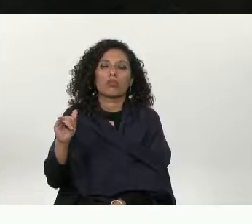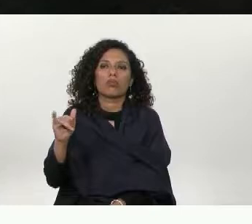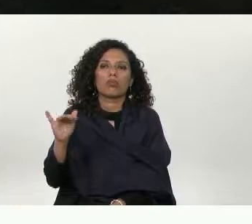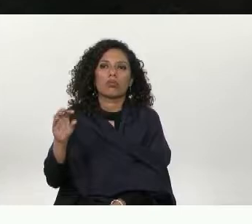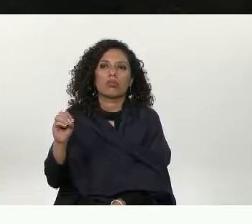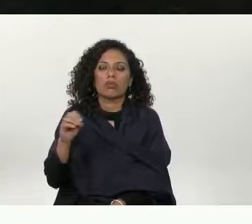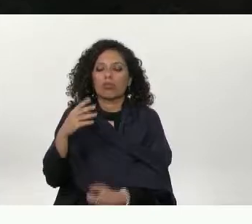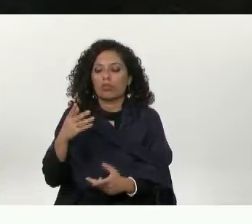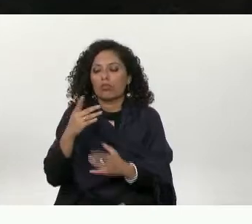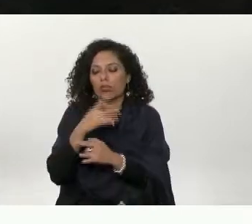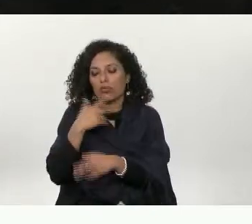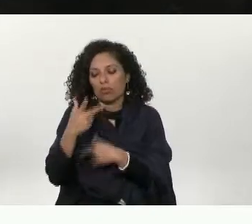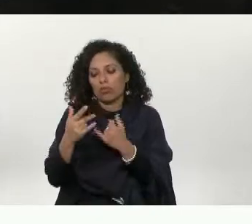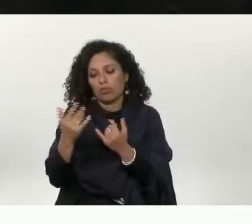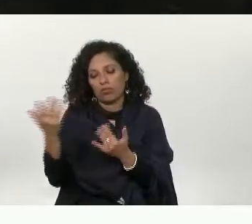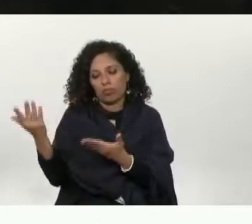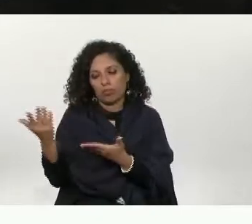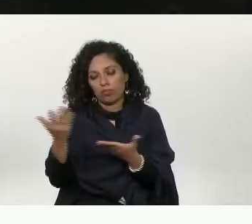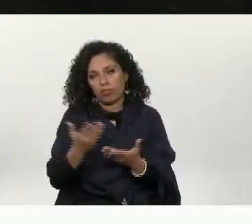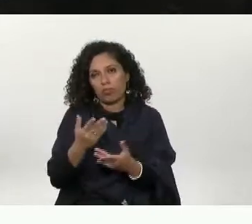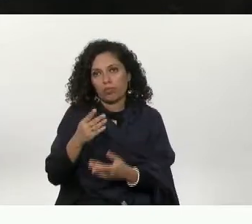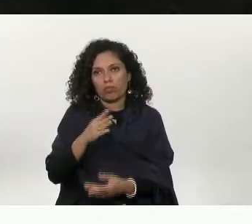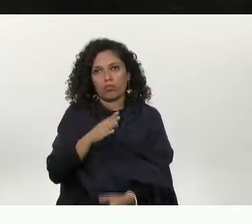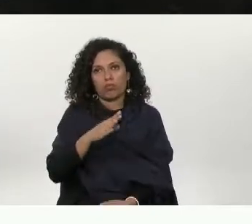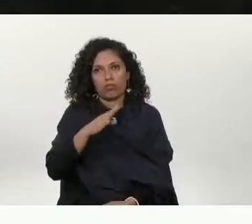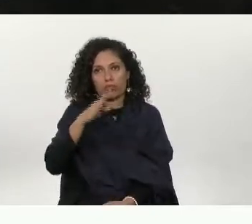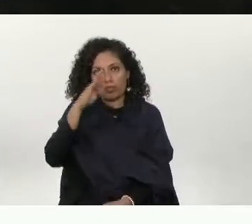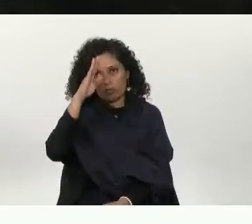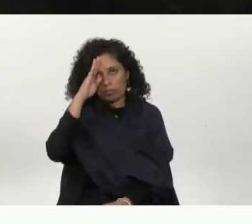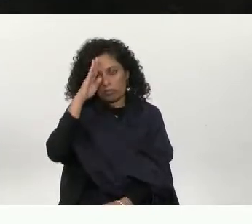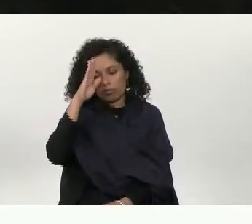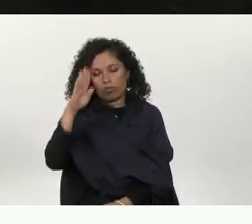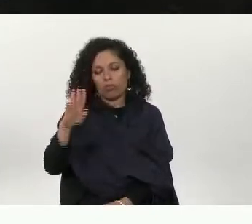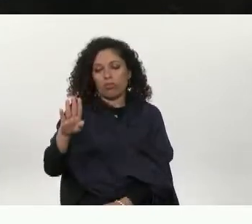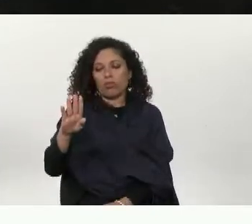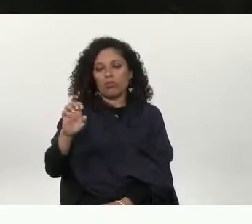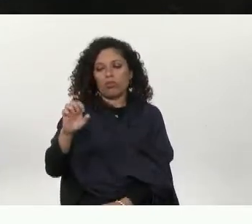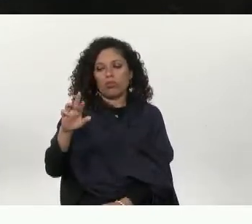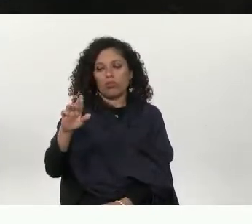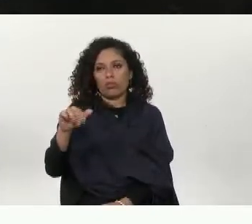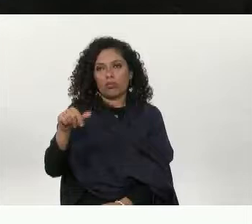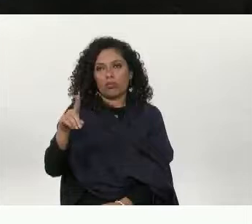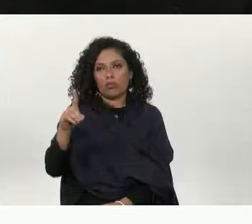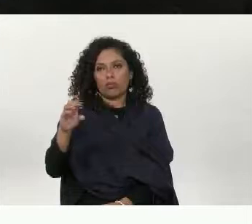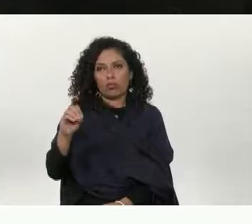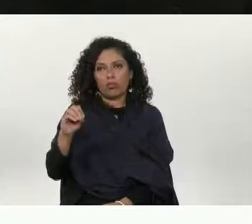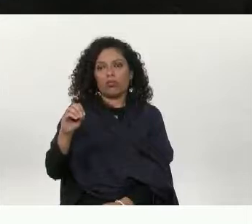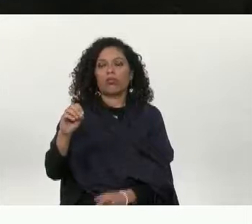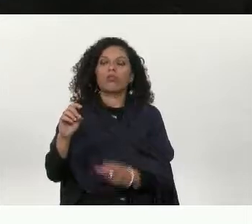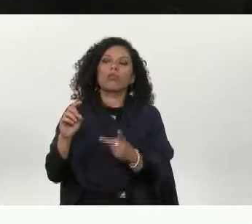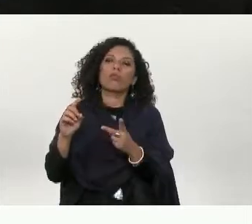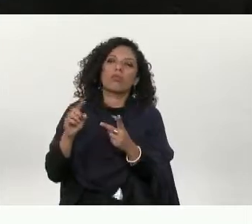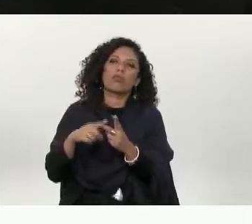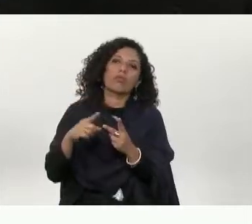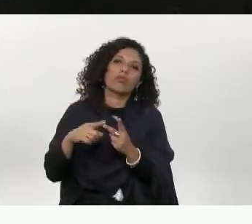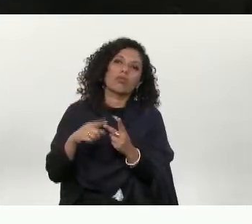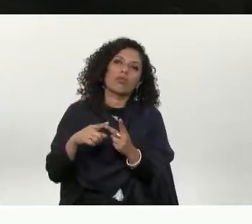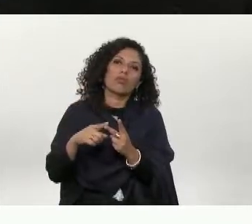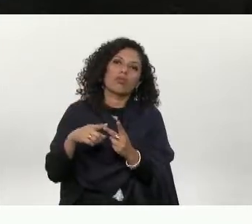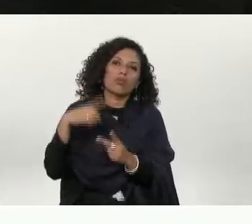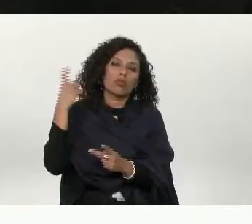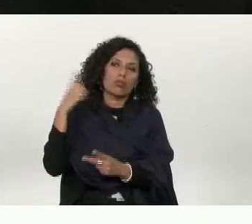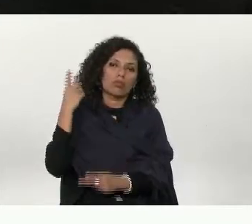dos deputados subtenente Bernardo e também da nossa relatora,